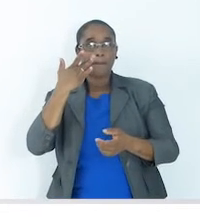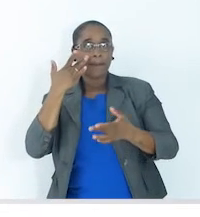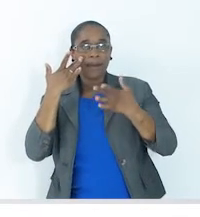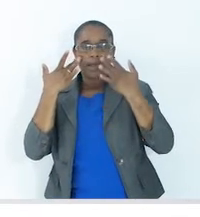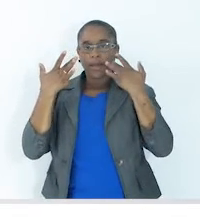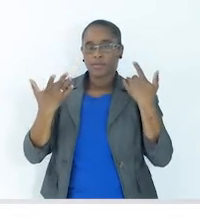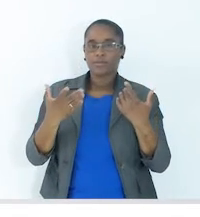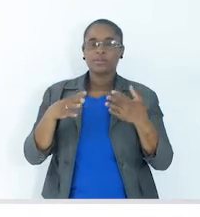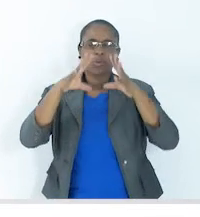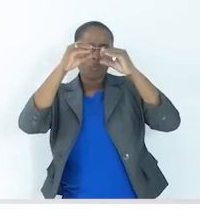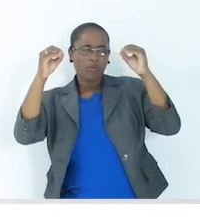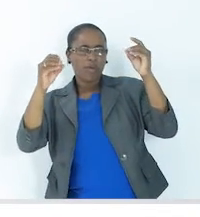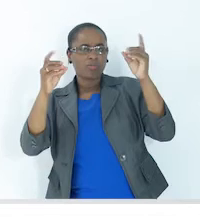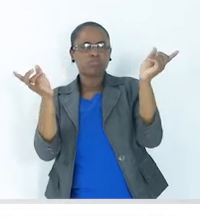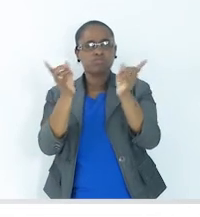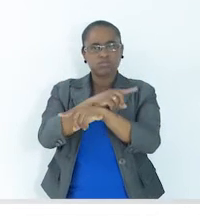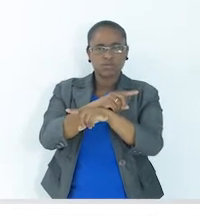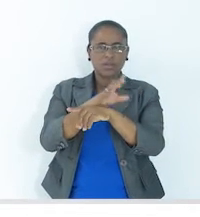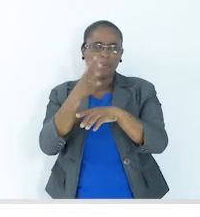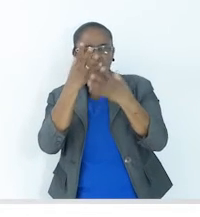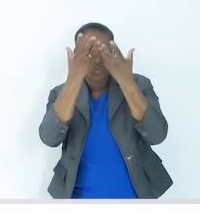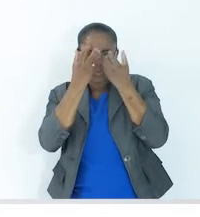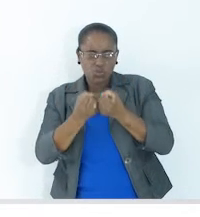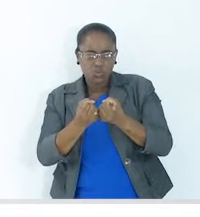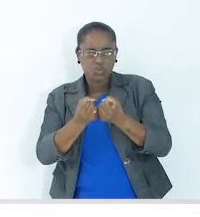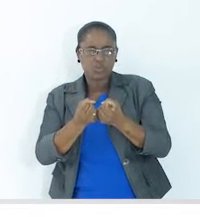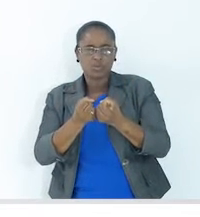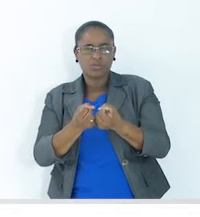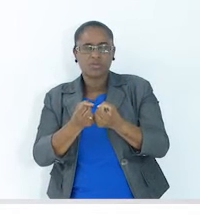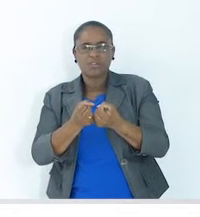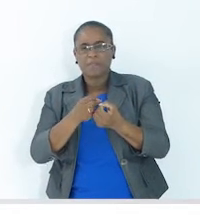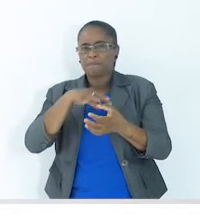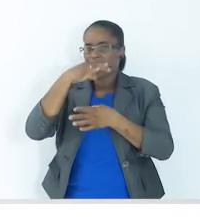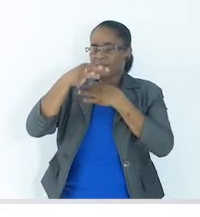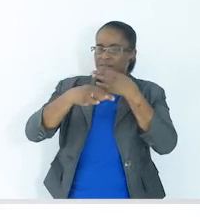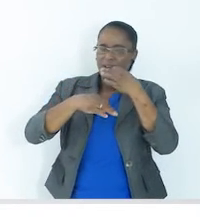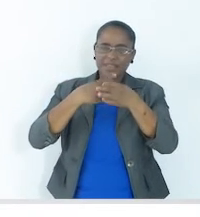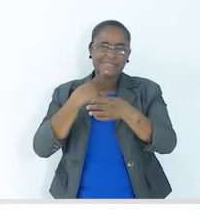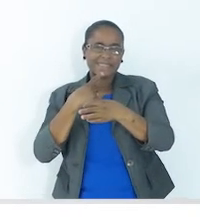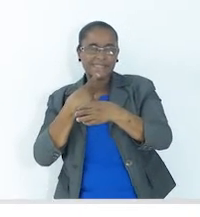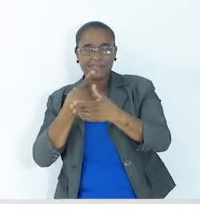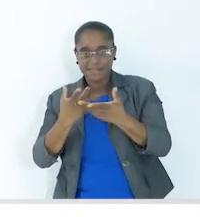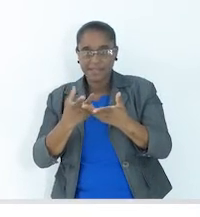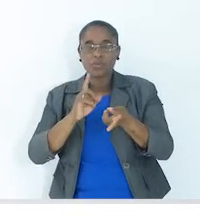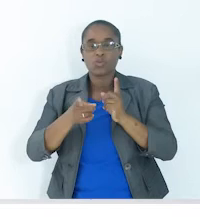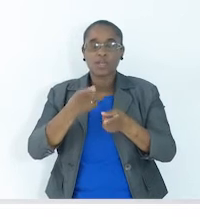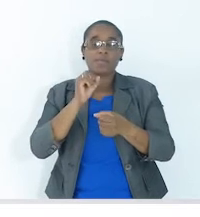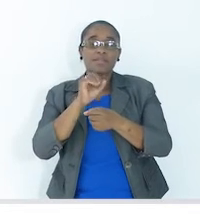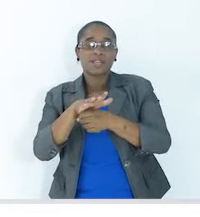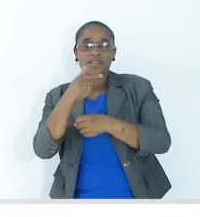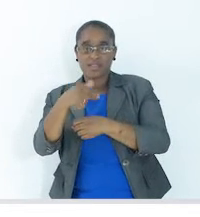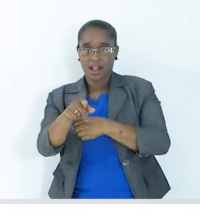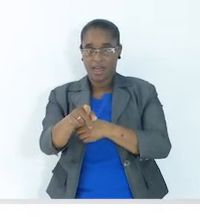oposto. Uma espécie de escuridão ou uma espécie de falta de entendimento, de compreensão daquilo que é a mensagem que está